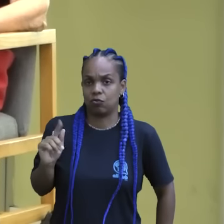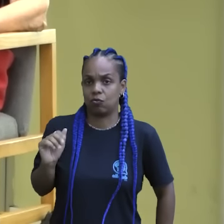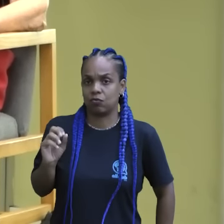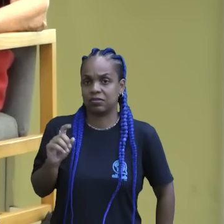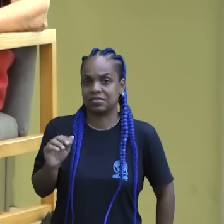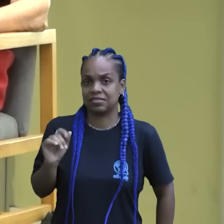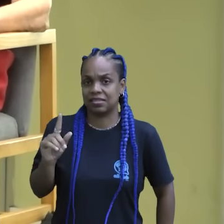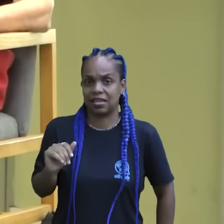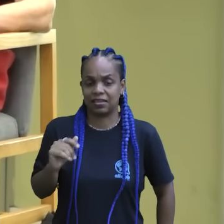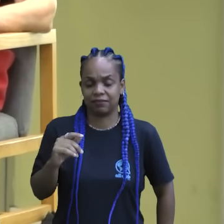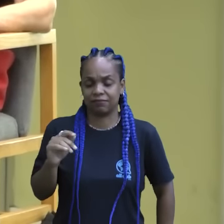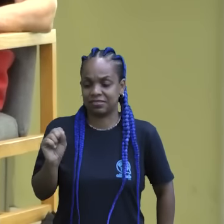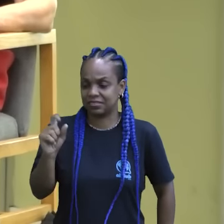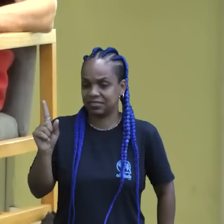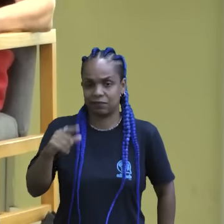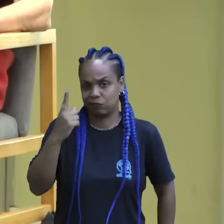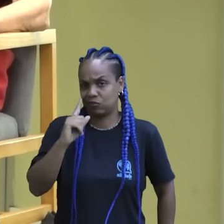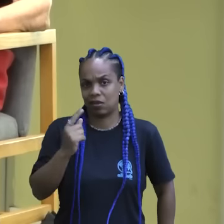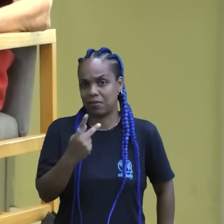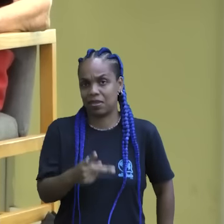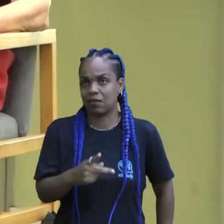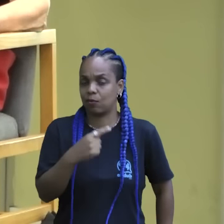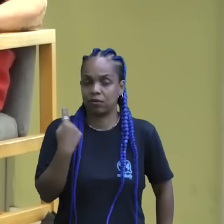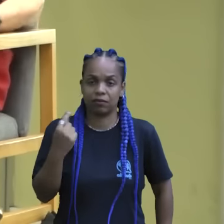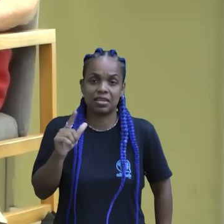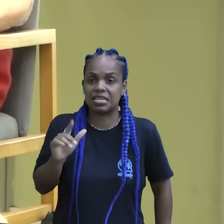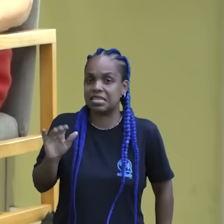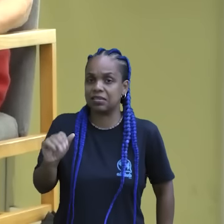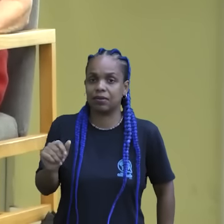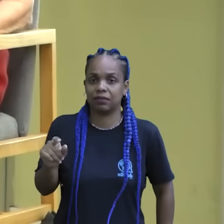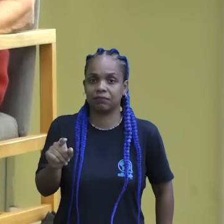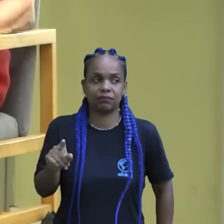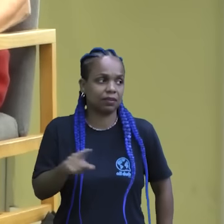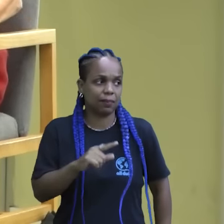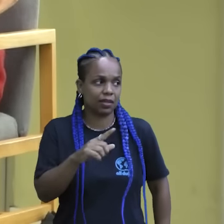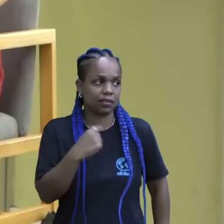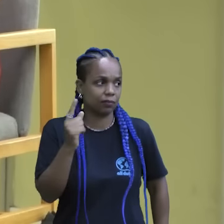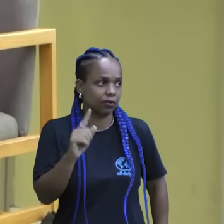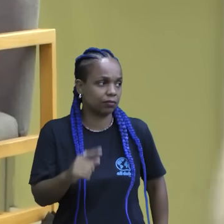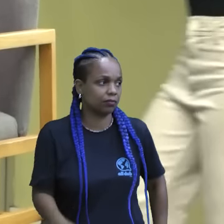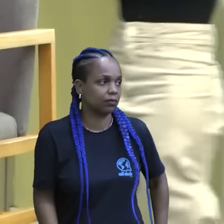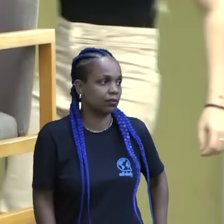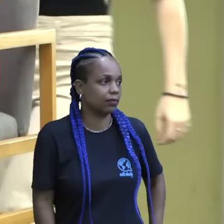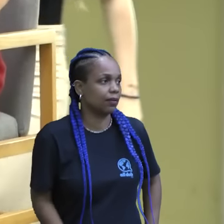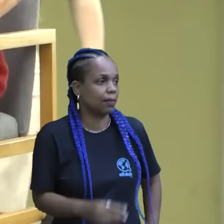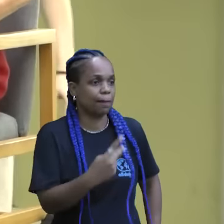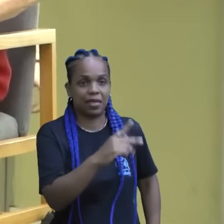imaginava. Ele não morreu. Não morreu. Não. Mas eu confesso que...